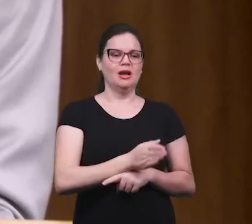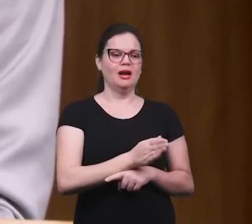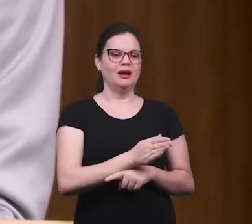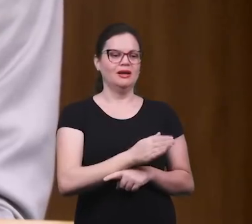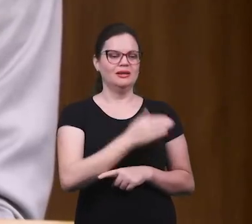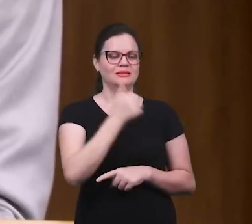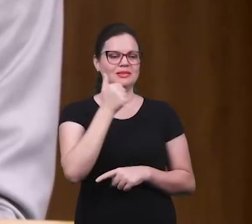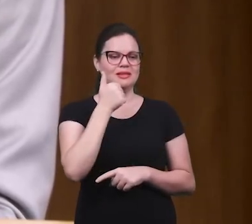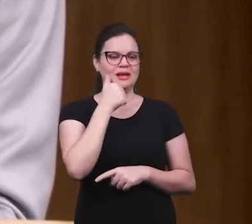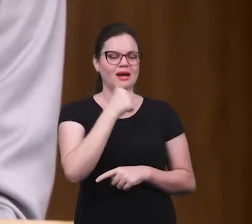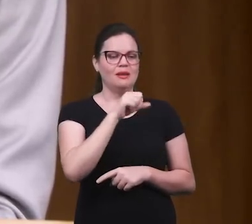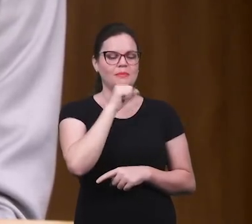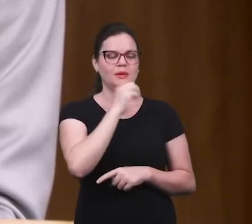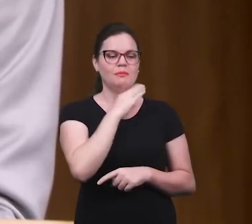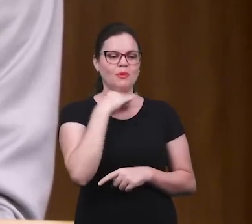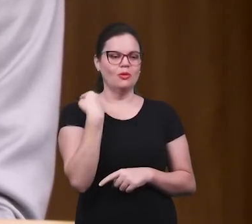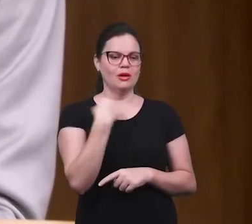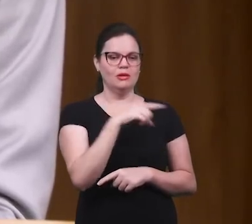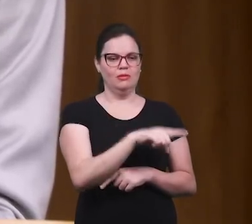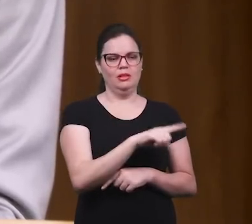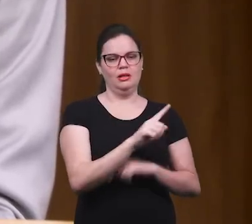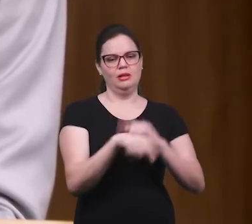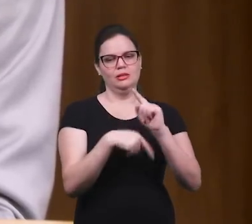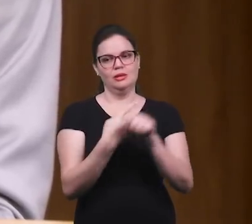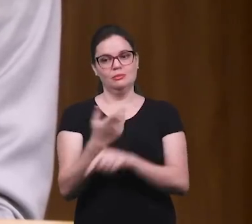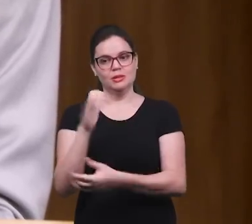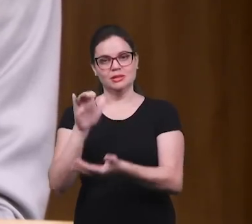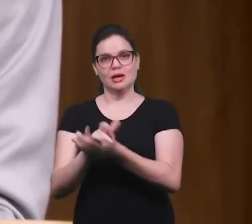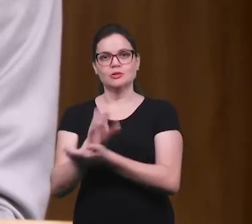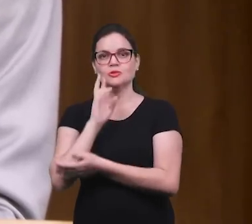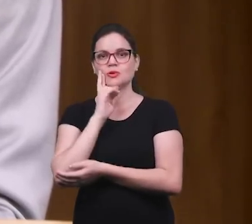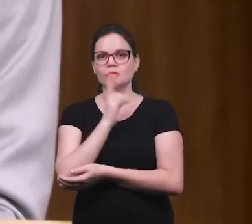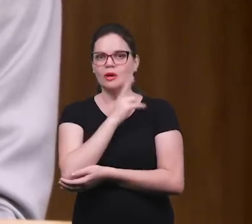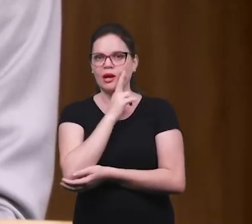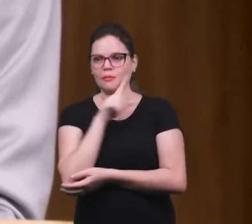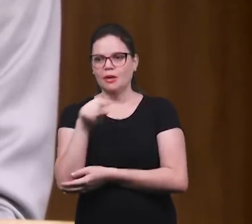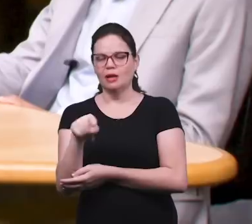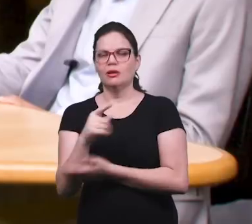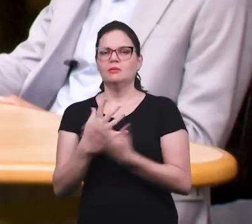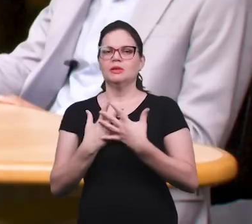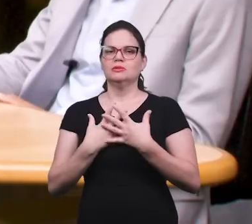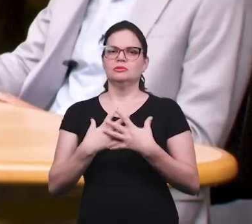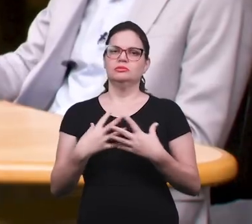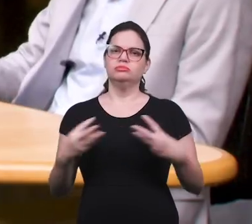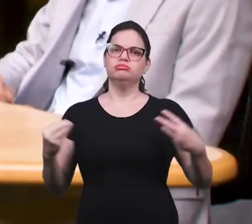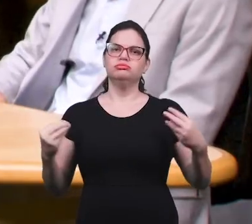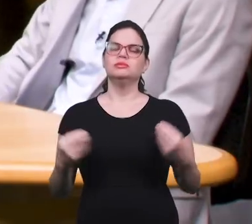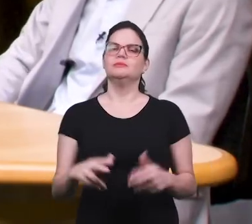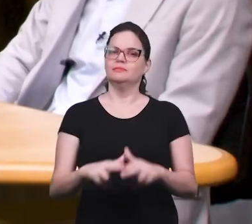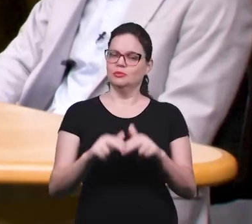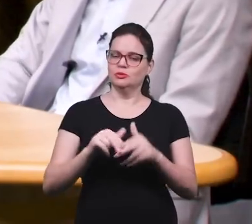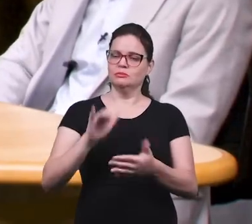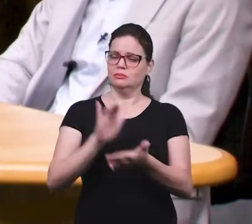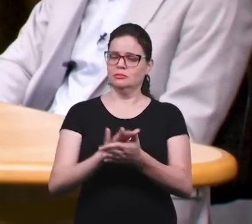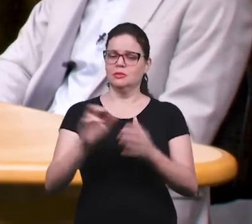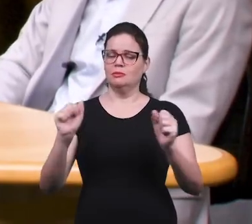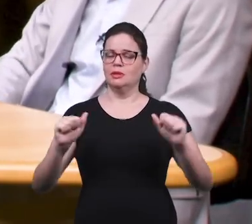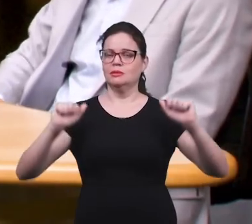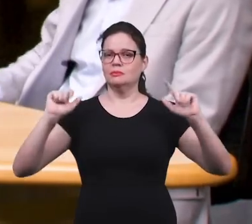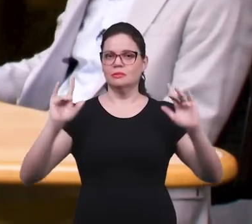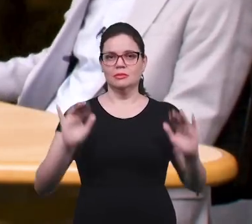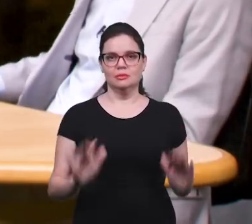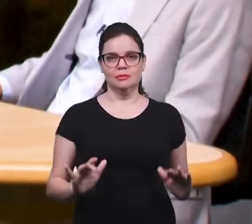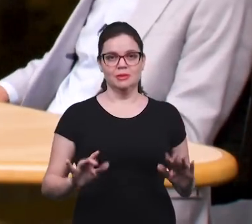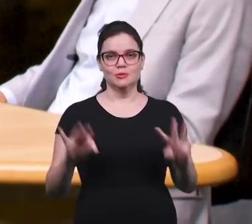trouxe restauração. Por isso que o casamento é uma bênção muito grande. Né? Casamento é uma bênção. E tudo que Deus